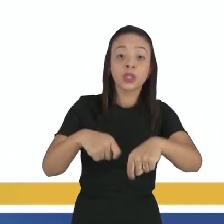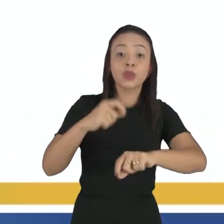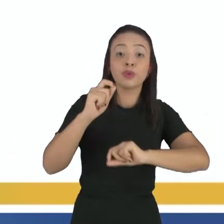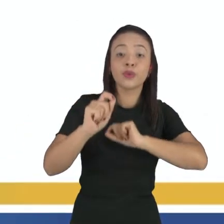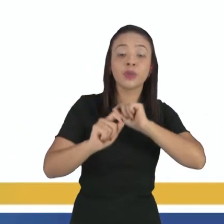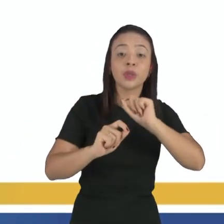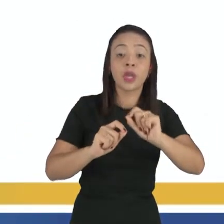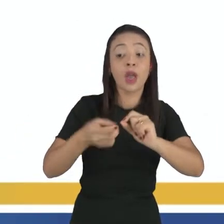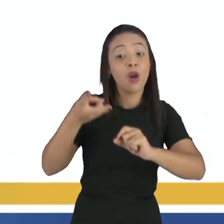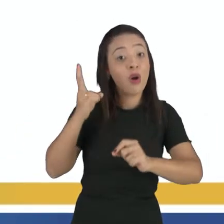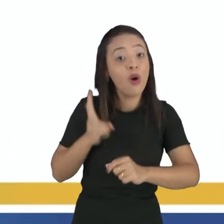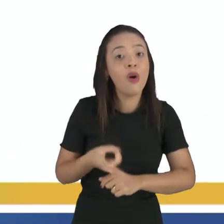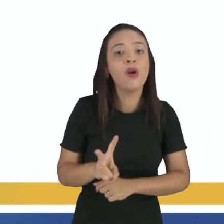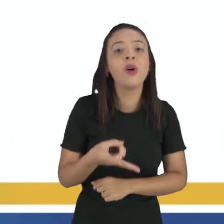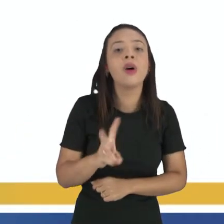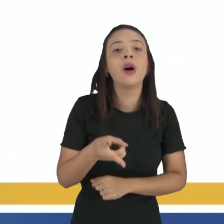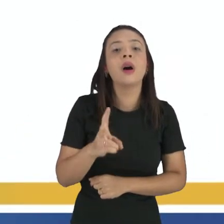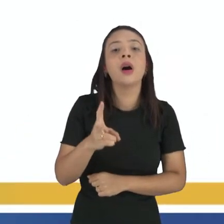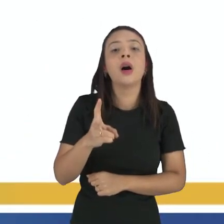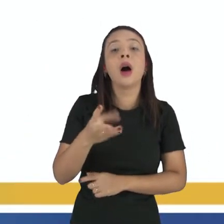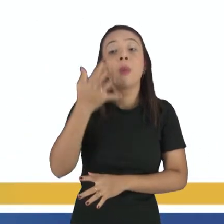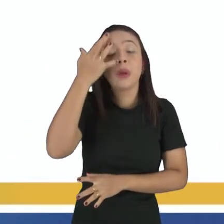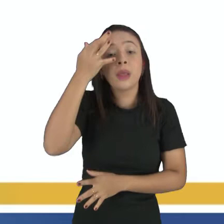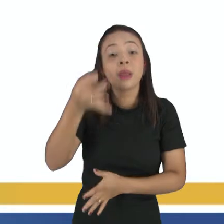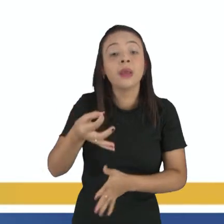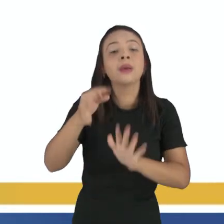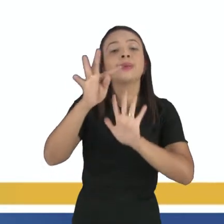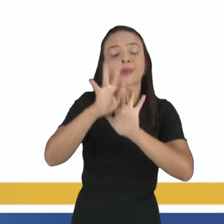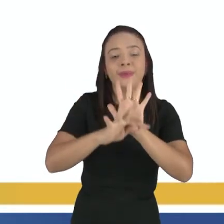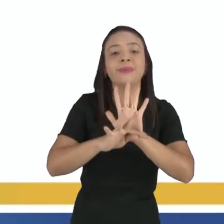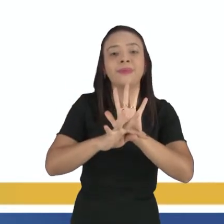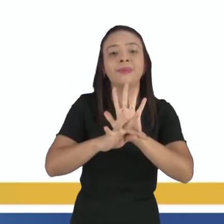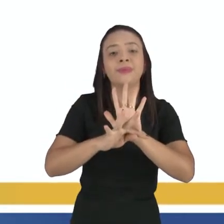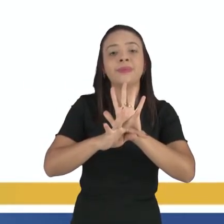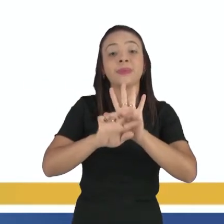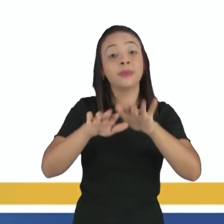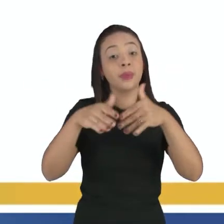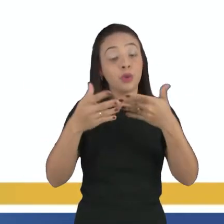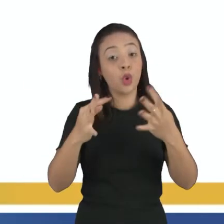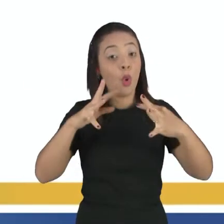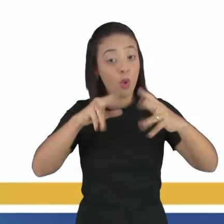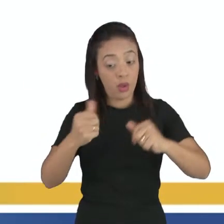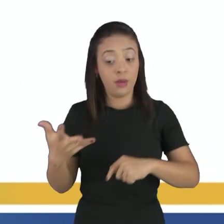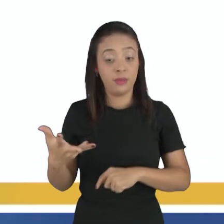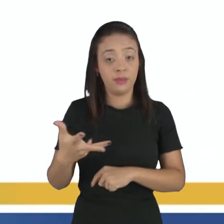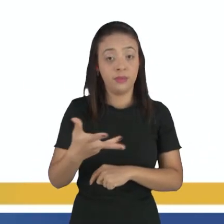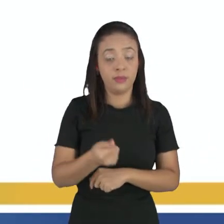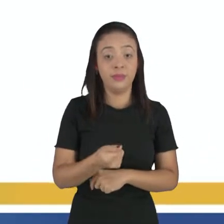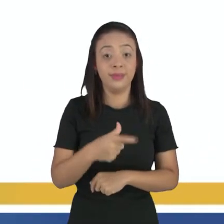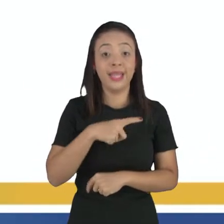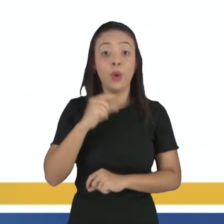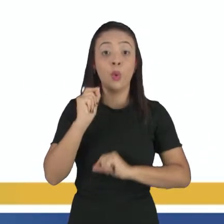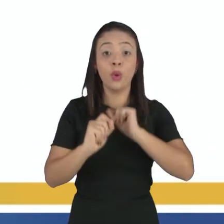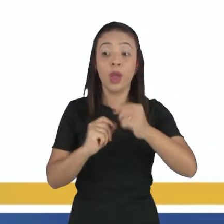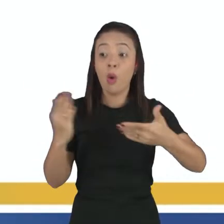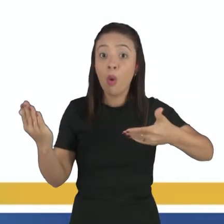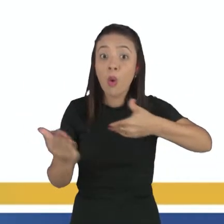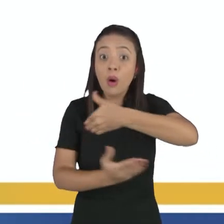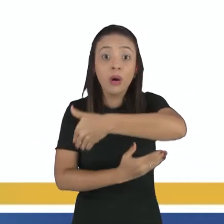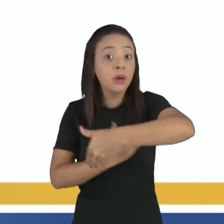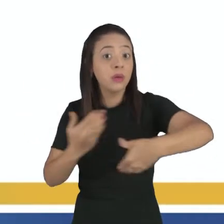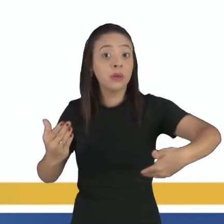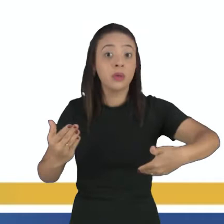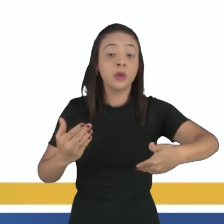neste caso para continuidade o entendimento do texto Ok essas habilidades elas se relacionam entre